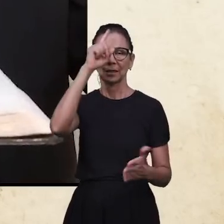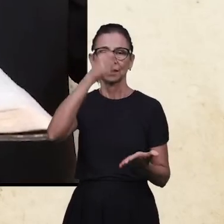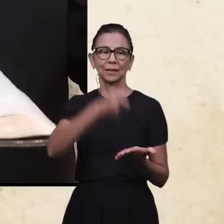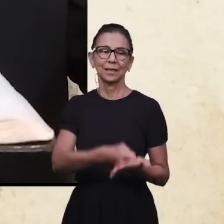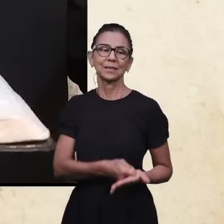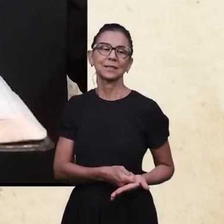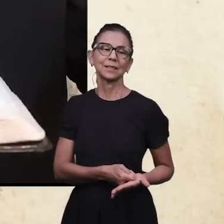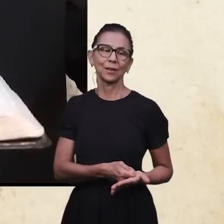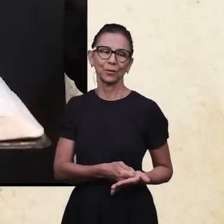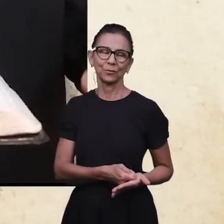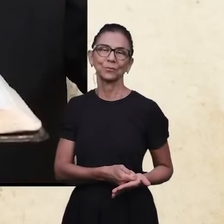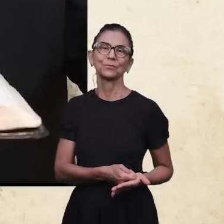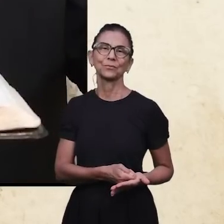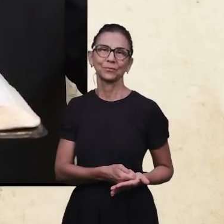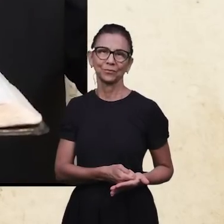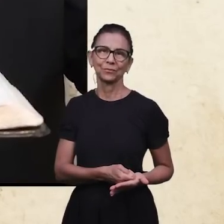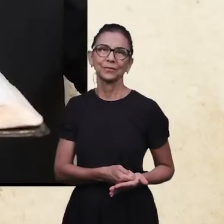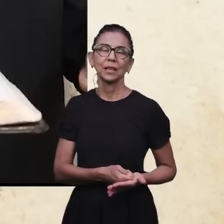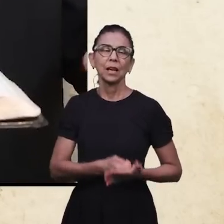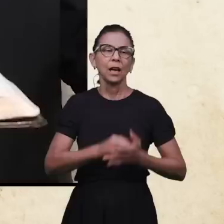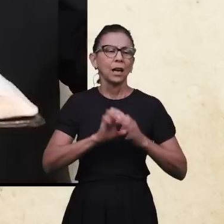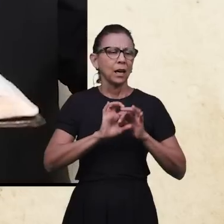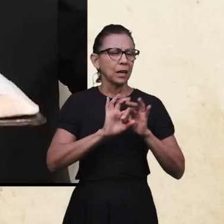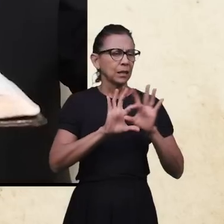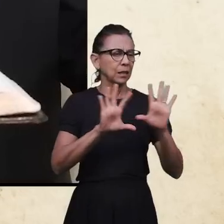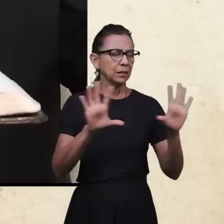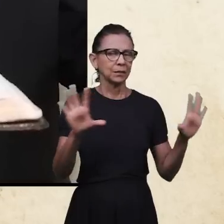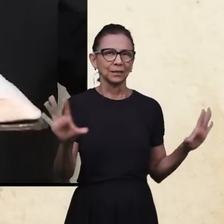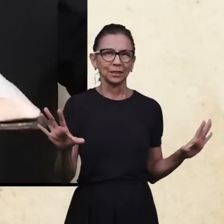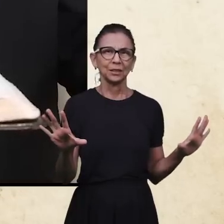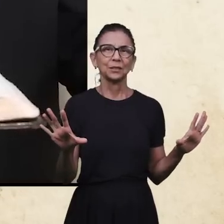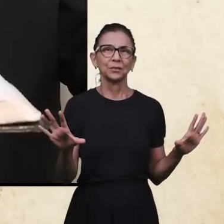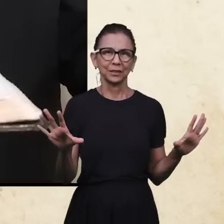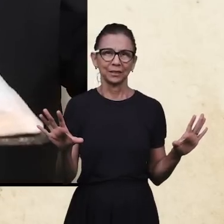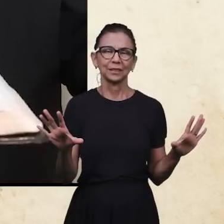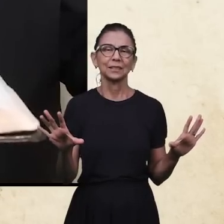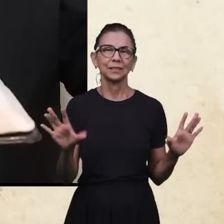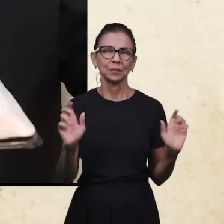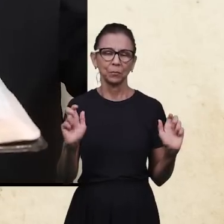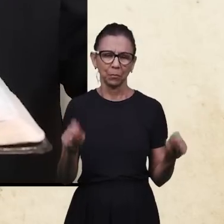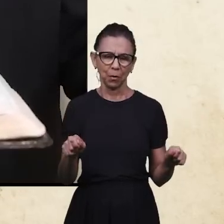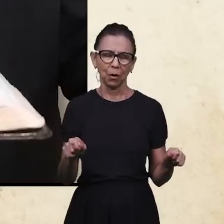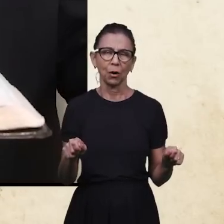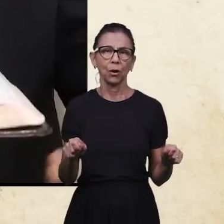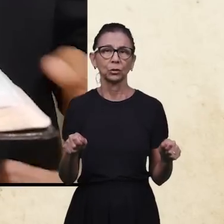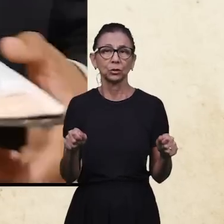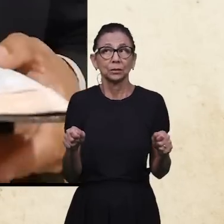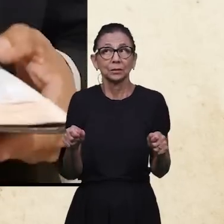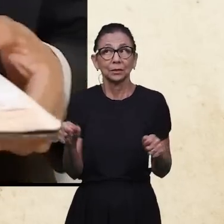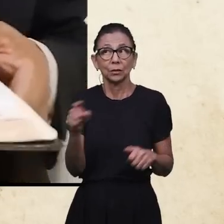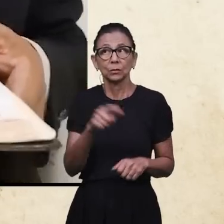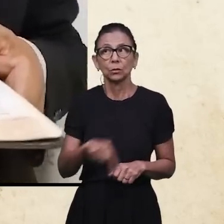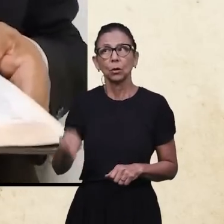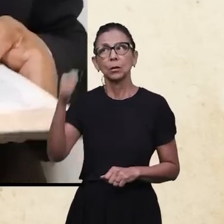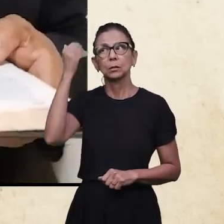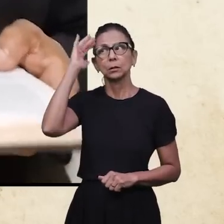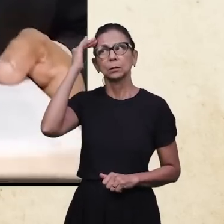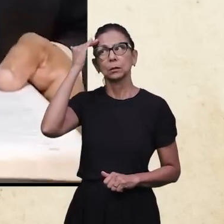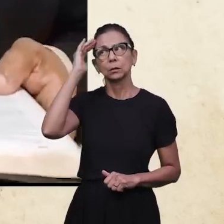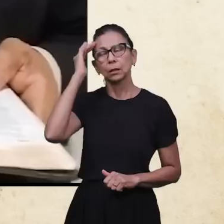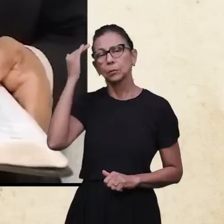definição. Nós ouvimos falar sempre do livre-arbítrio, e este livre-arbítrio nos dá este